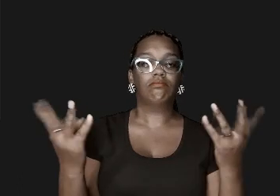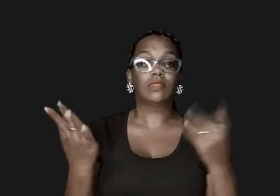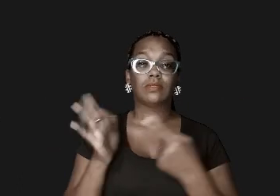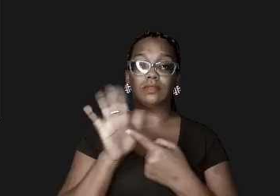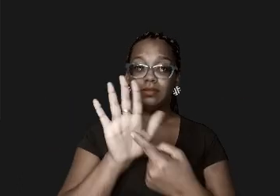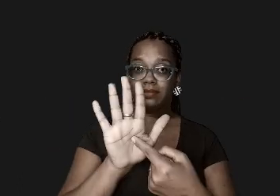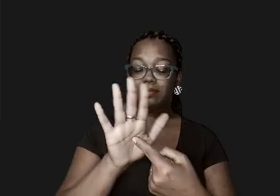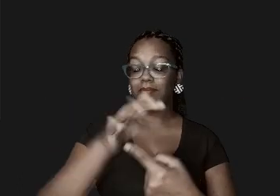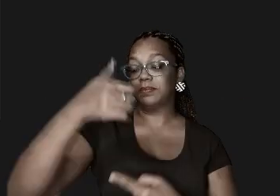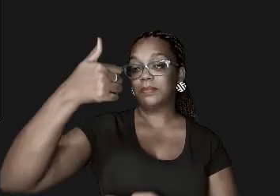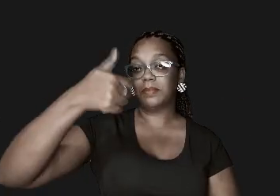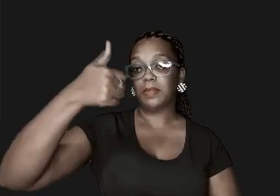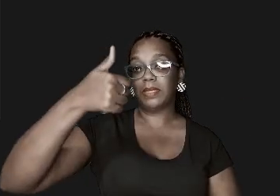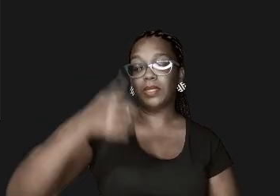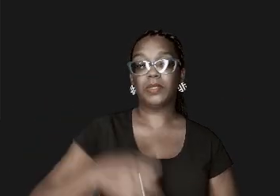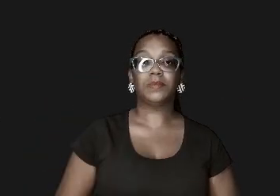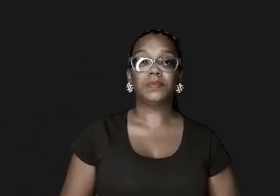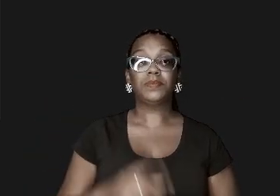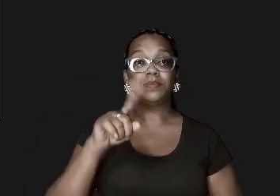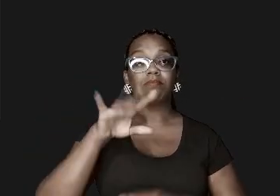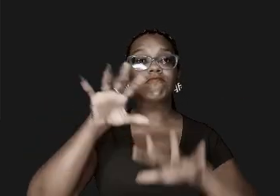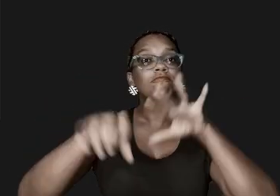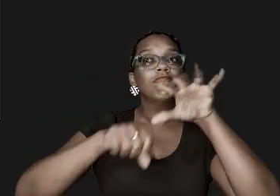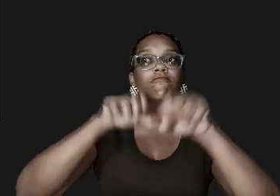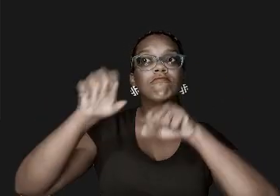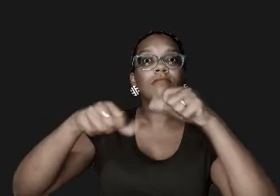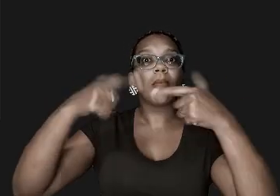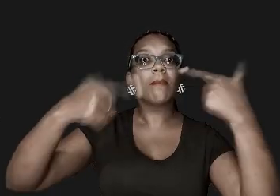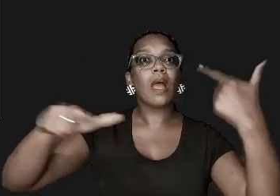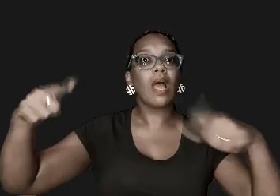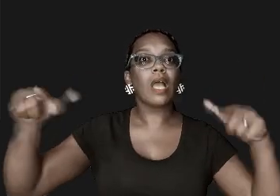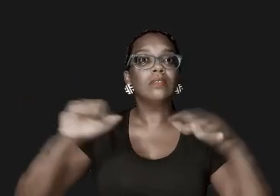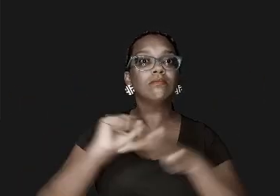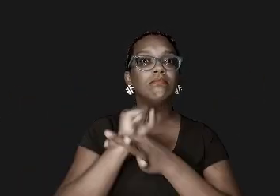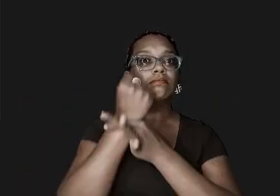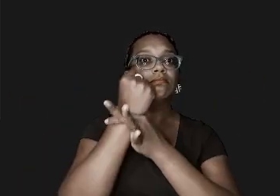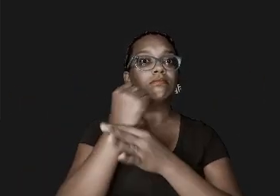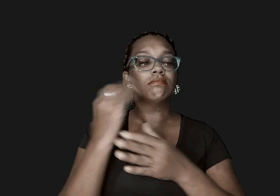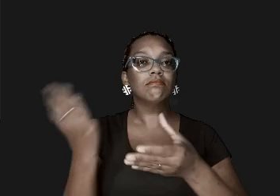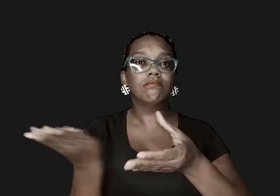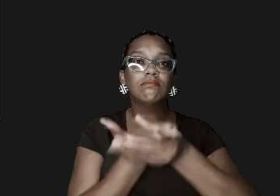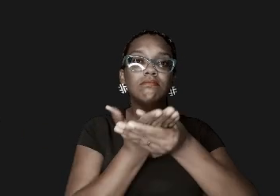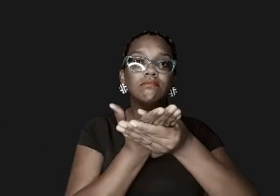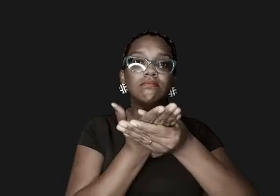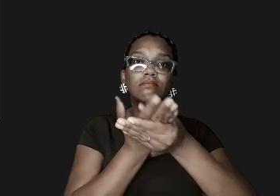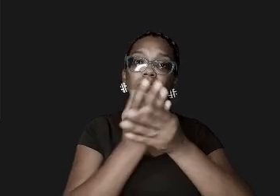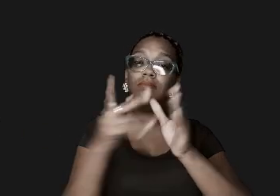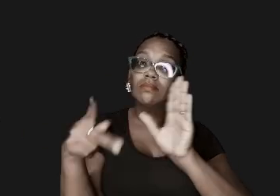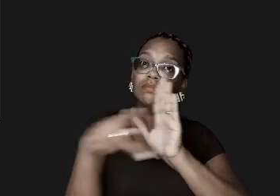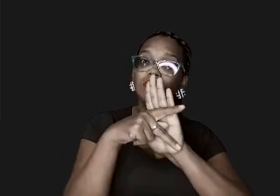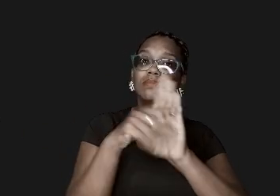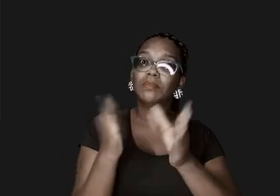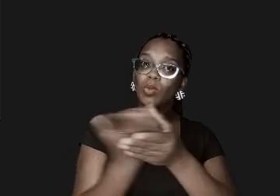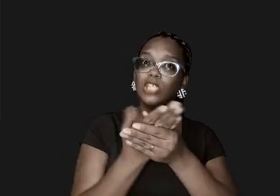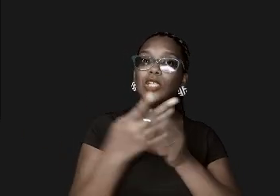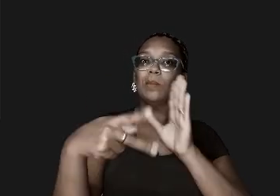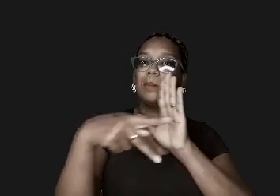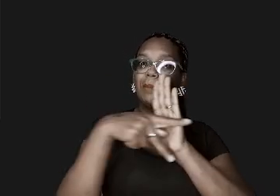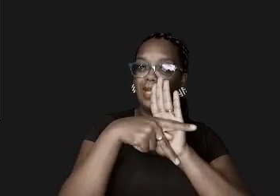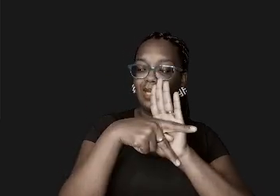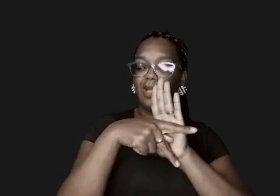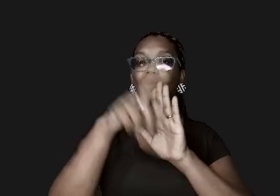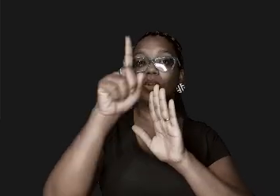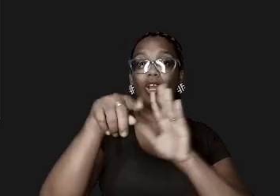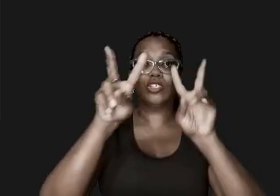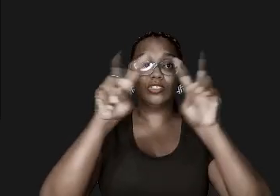em vários exemplos de cada de cada grupo aqui só para destacar O primeiro é a busca